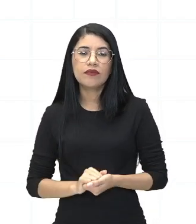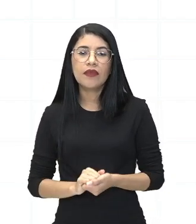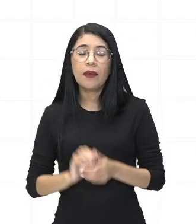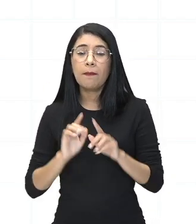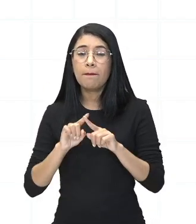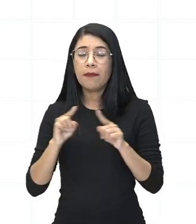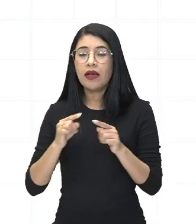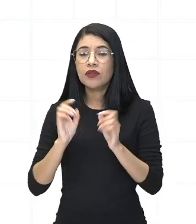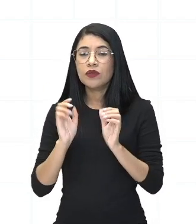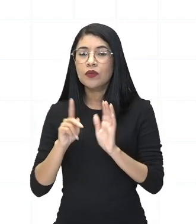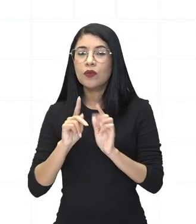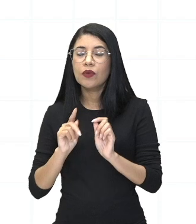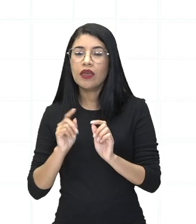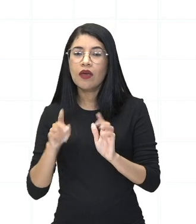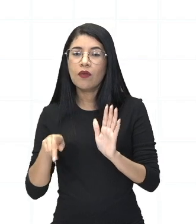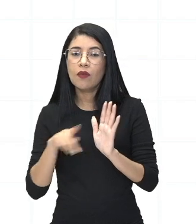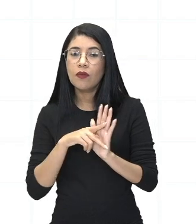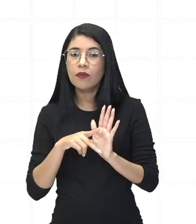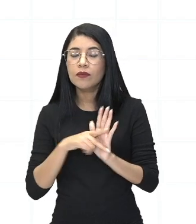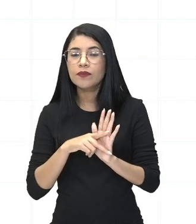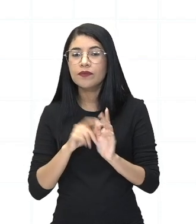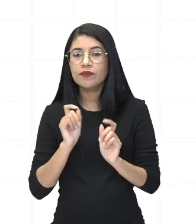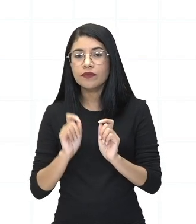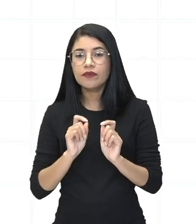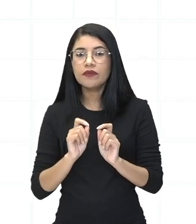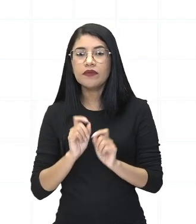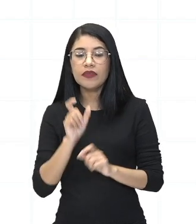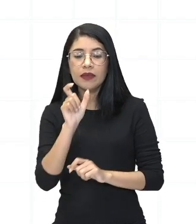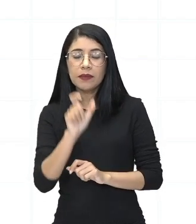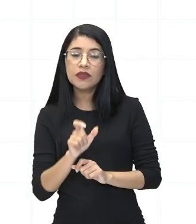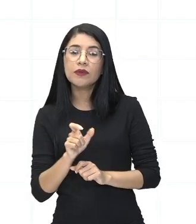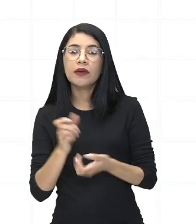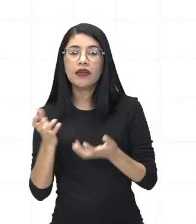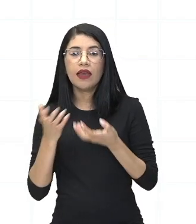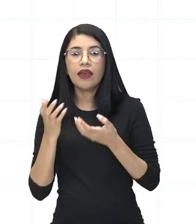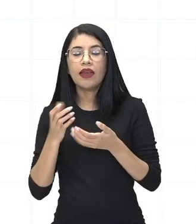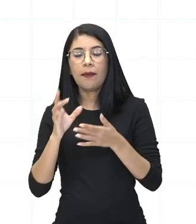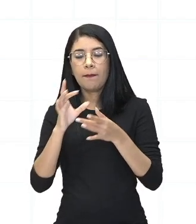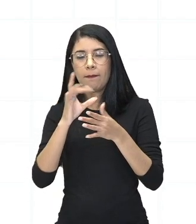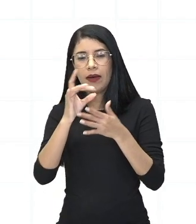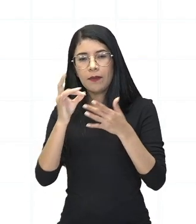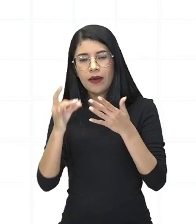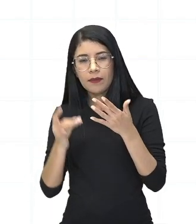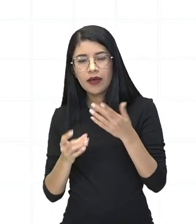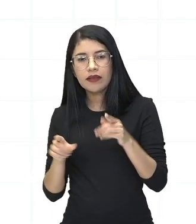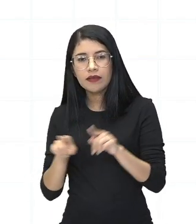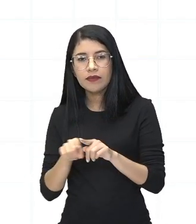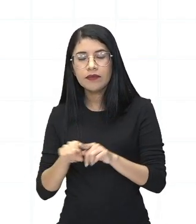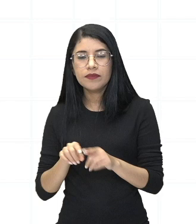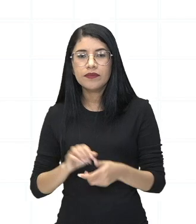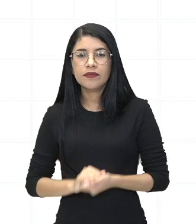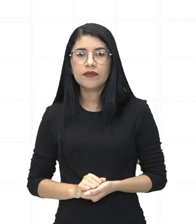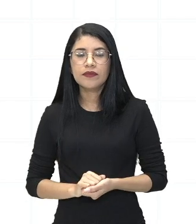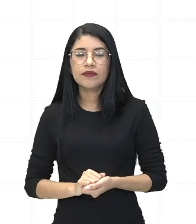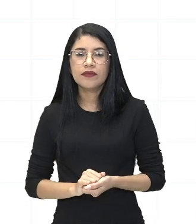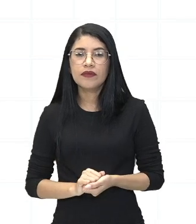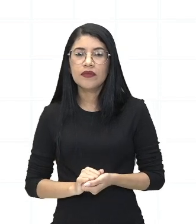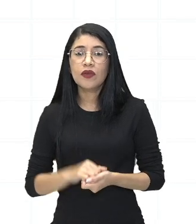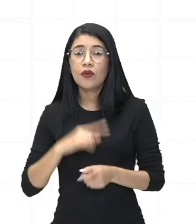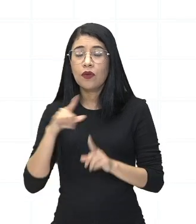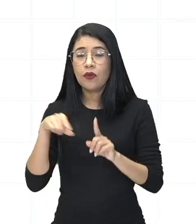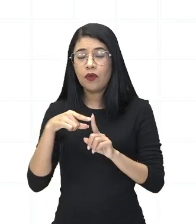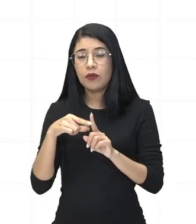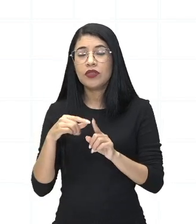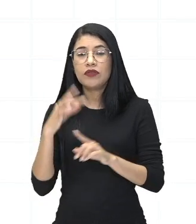de reforçar um propósito de quem havia encomendado o trabalho artístico. O propósito